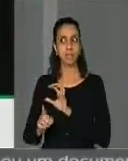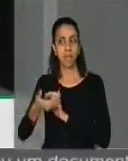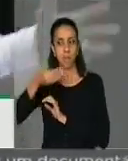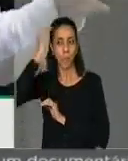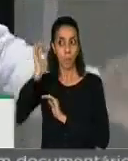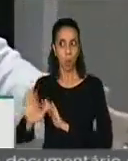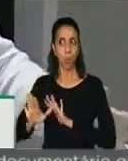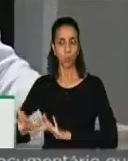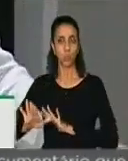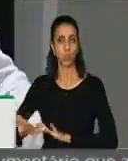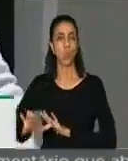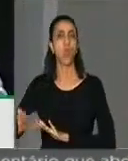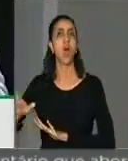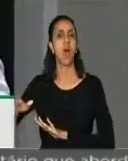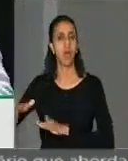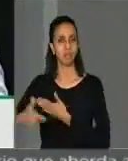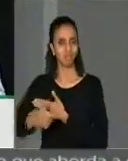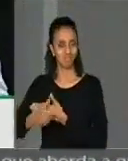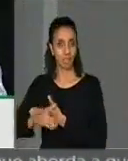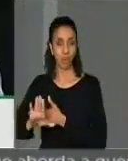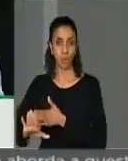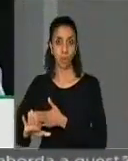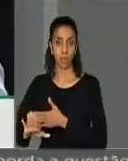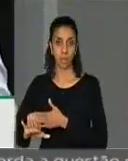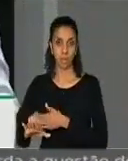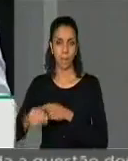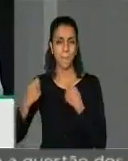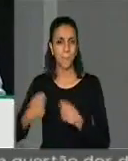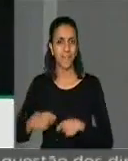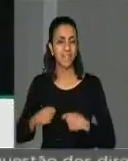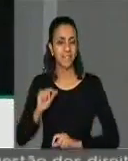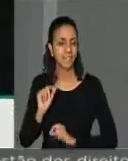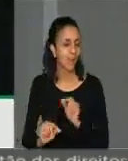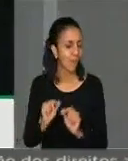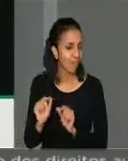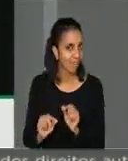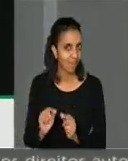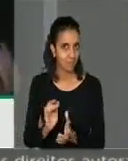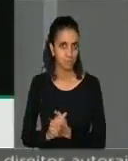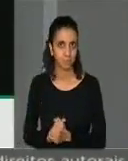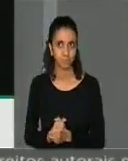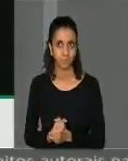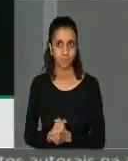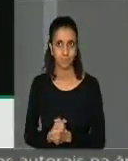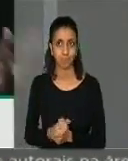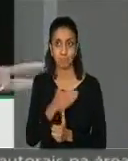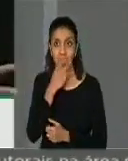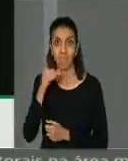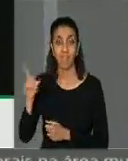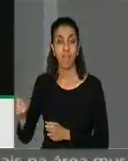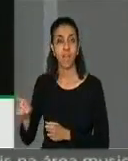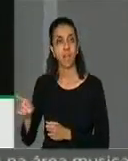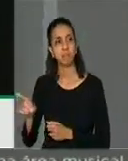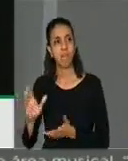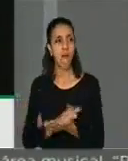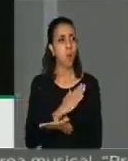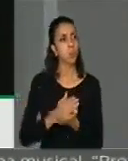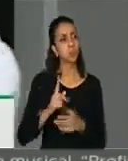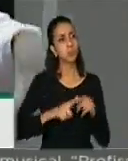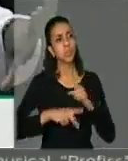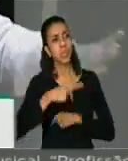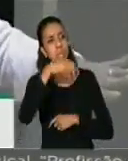governo ilegítimo, era preciso que ele entregasse alguns